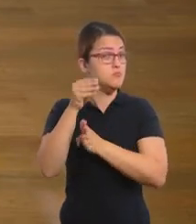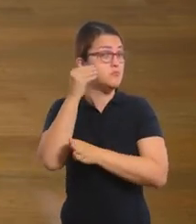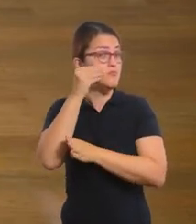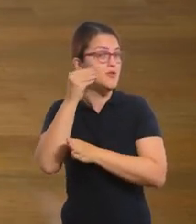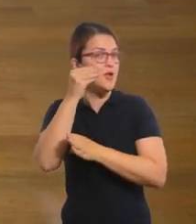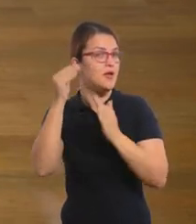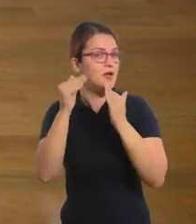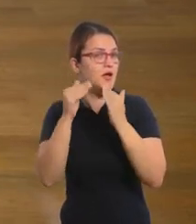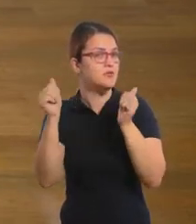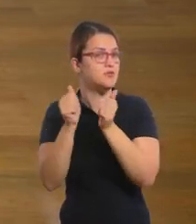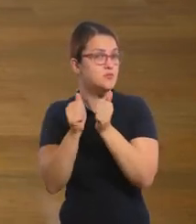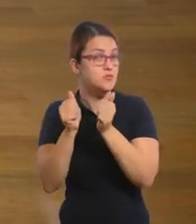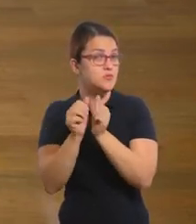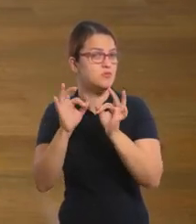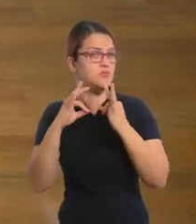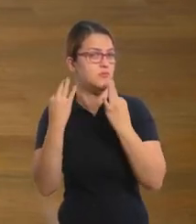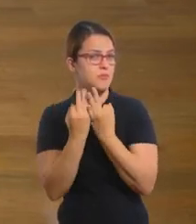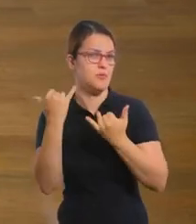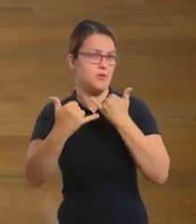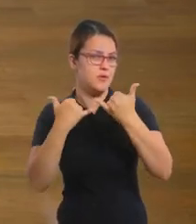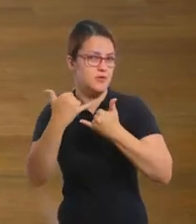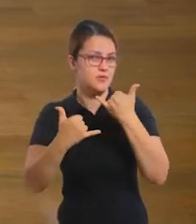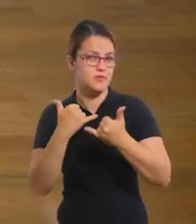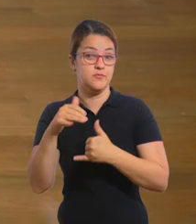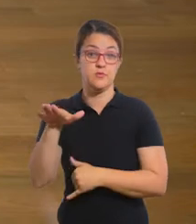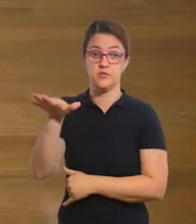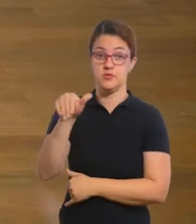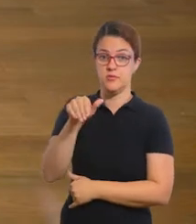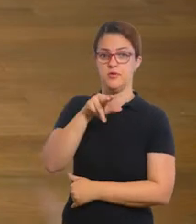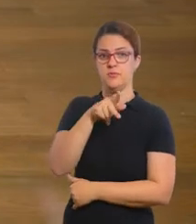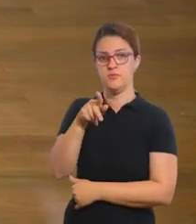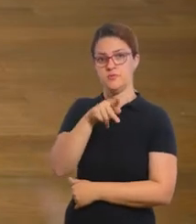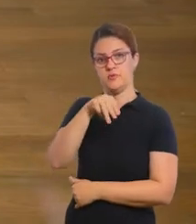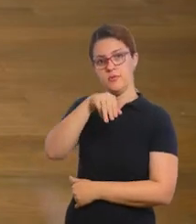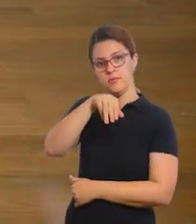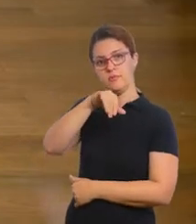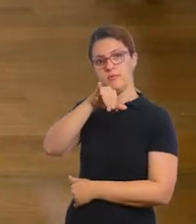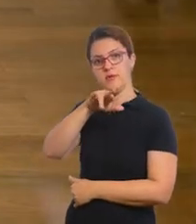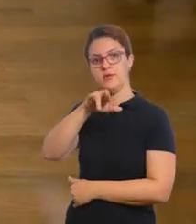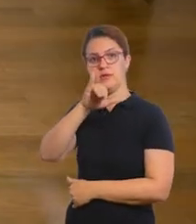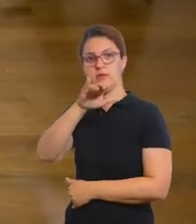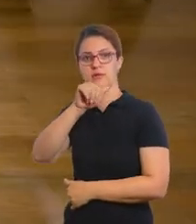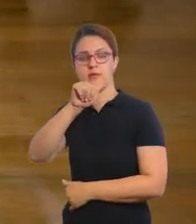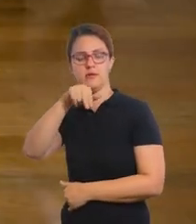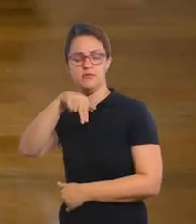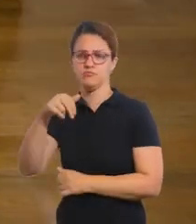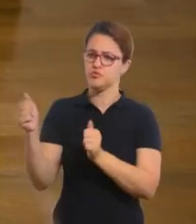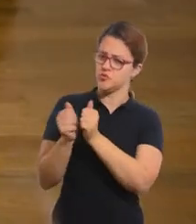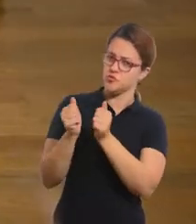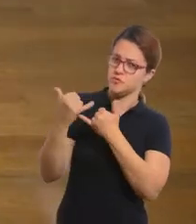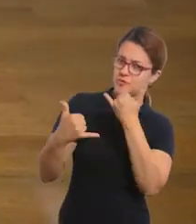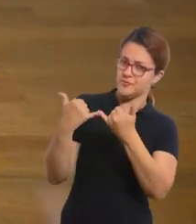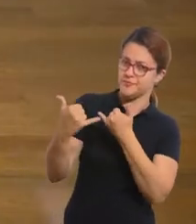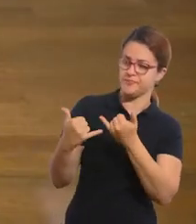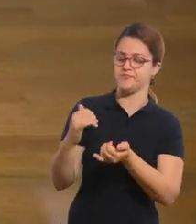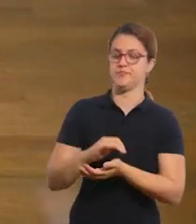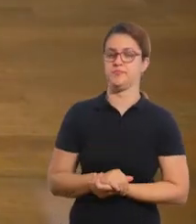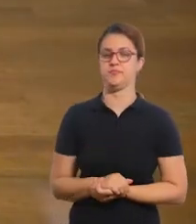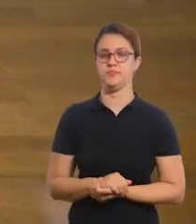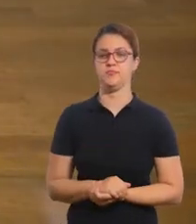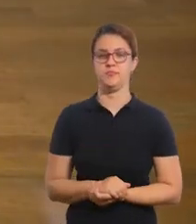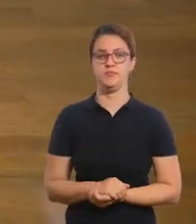Então, a primeira é uma gincana em família. Eu vou chamar a professora Miriam para a gente fazer essa gincana junto.